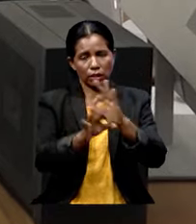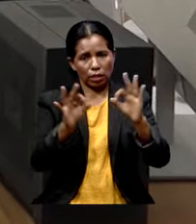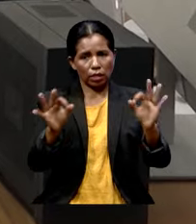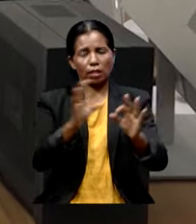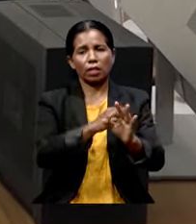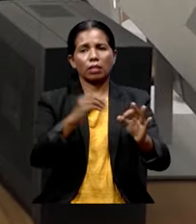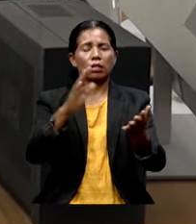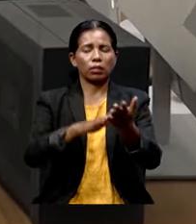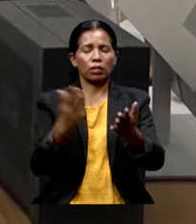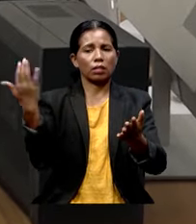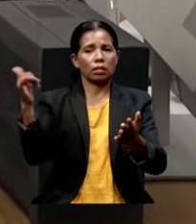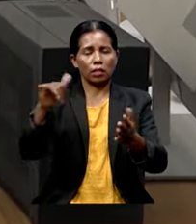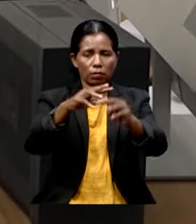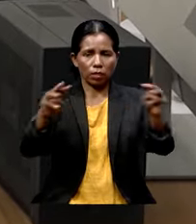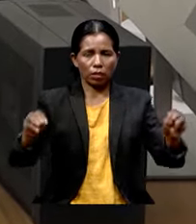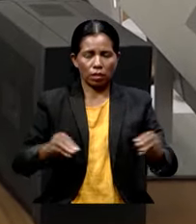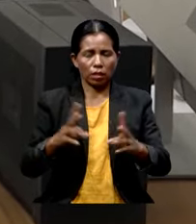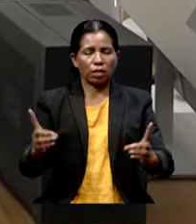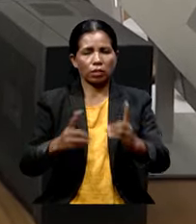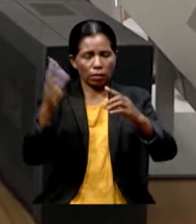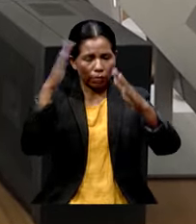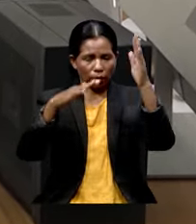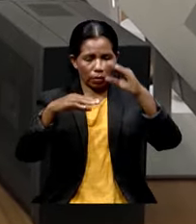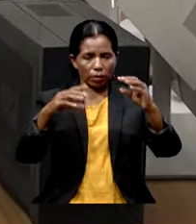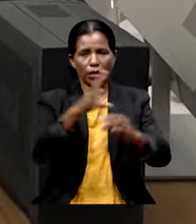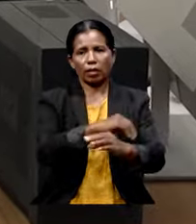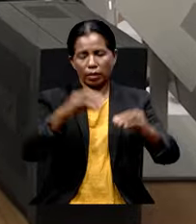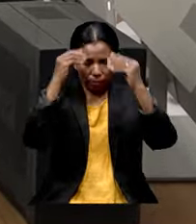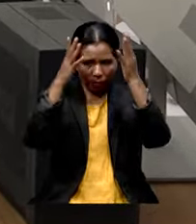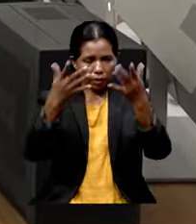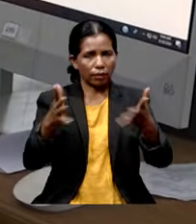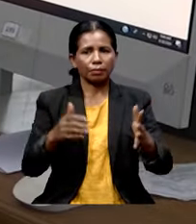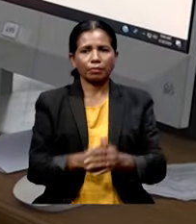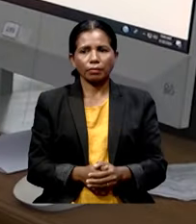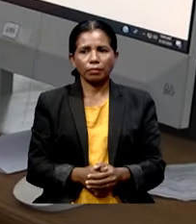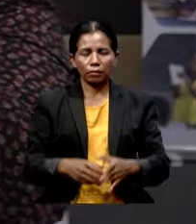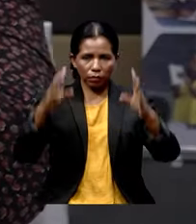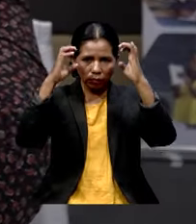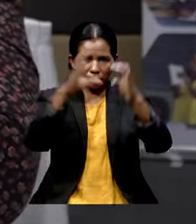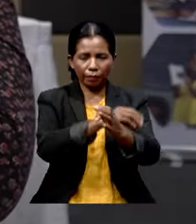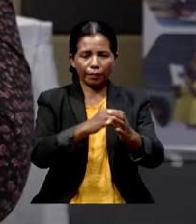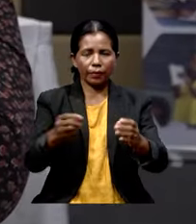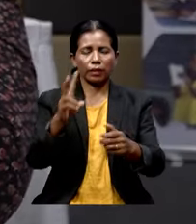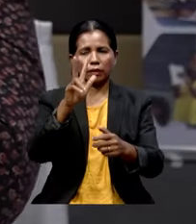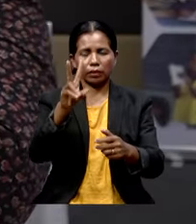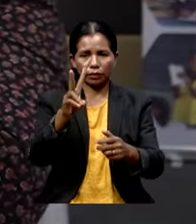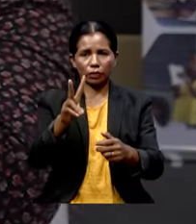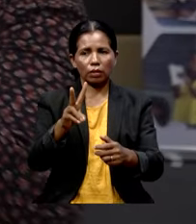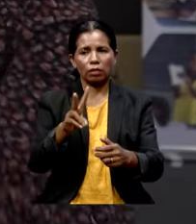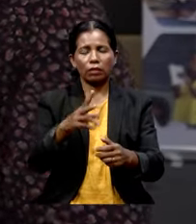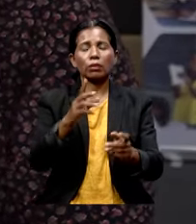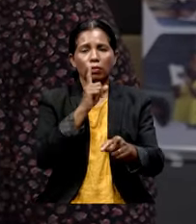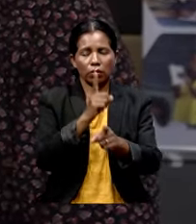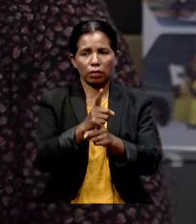da escola Sira e a município, Nebe enfrenta ela problema, menos professor. A educação, na segunda fase, é processo. A tu relógio, a tu halo,